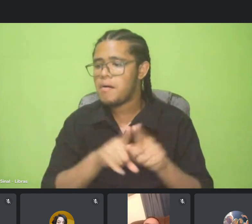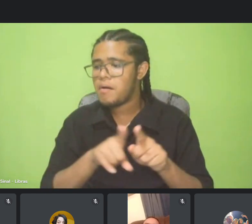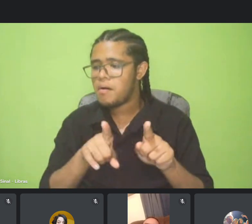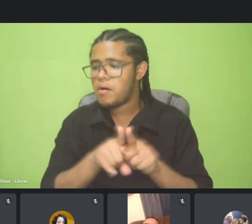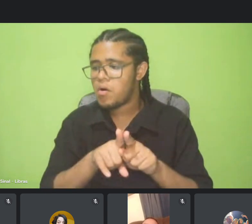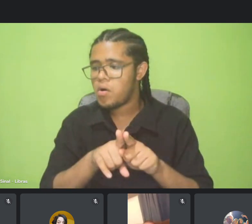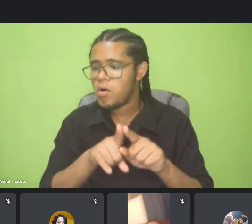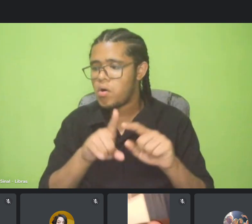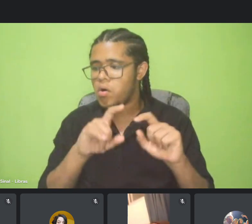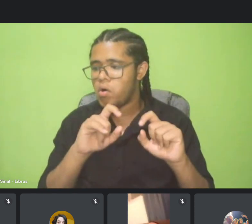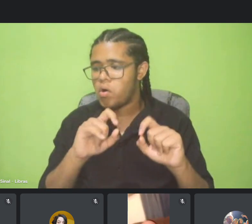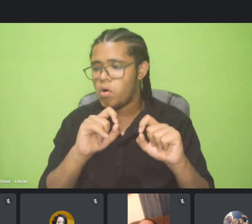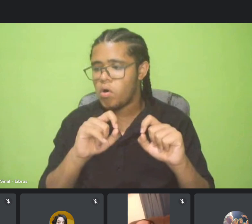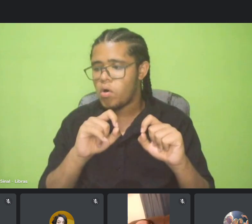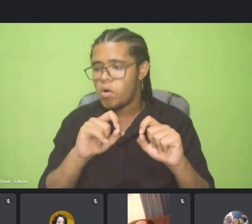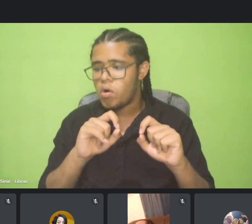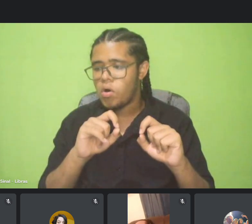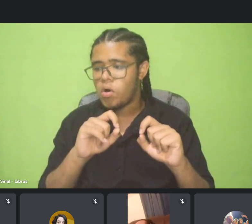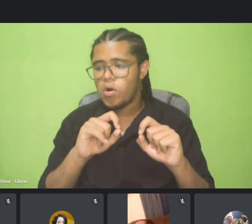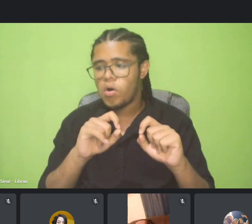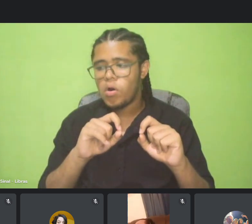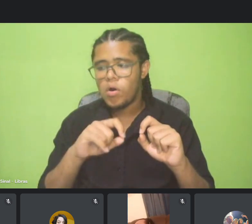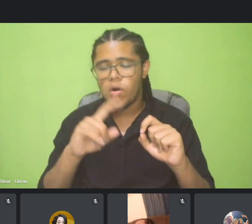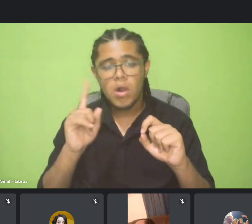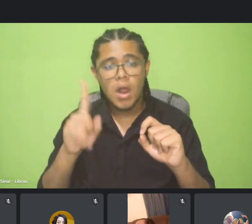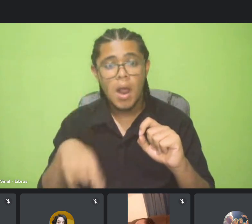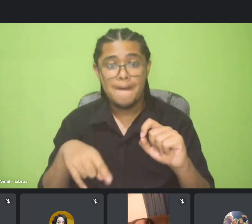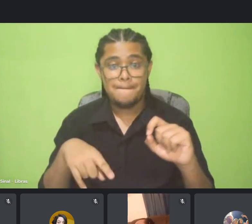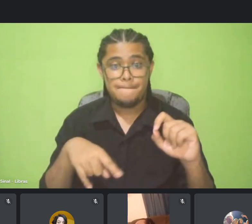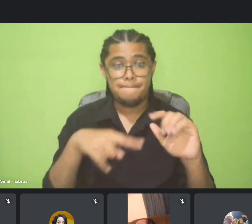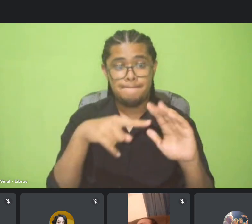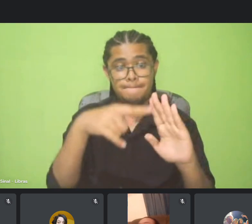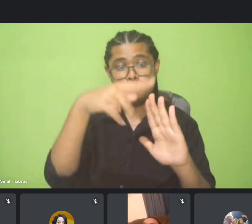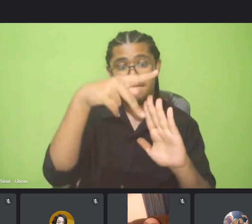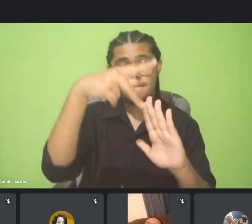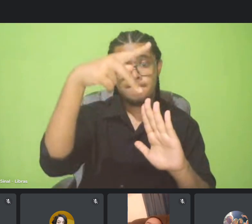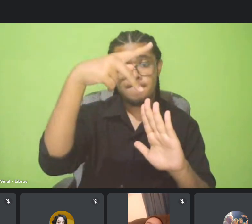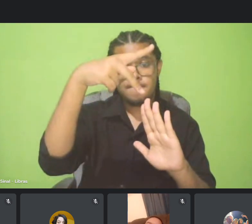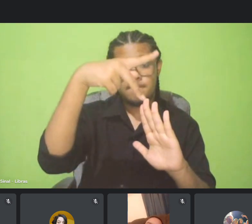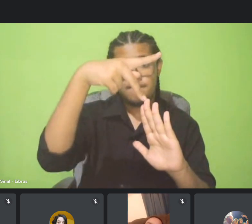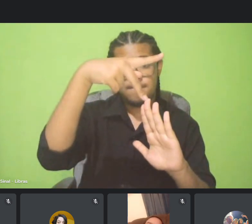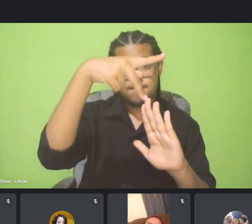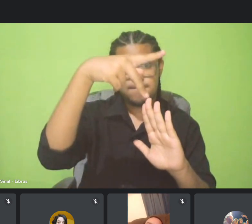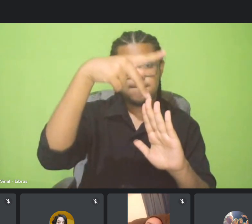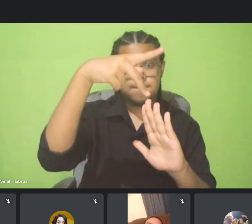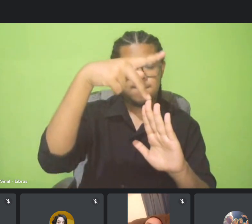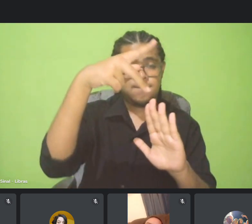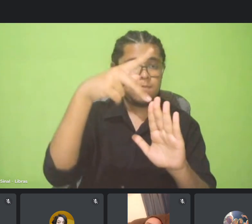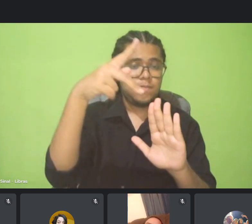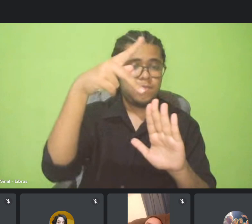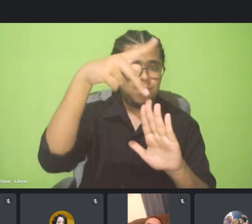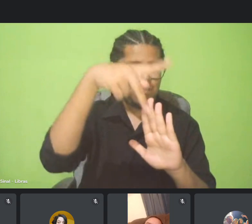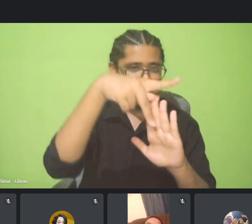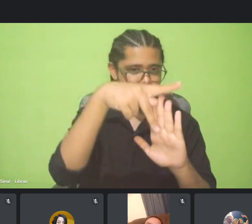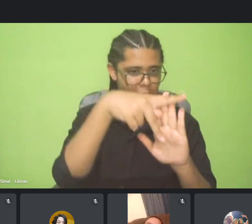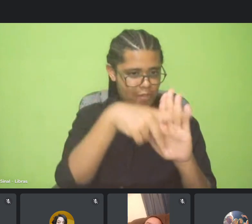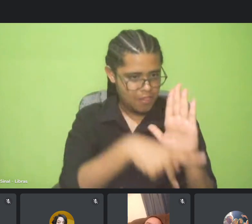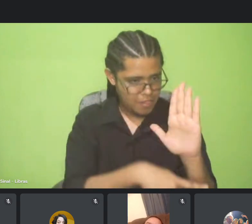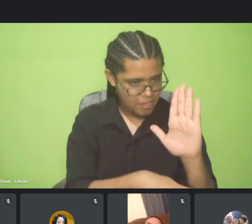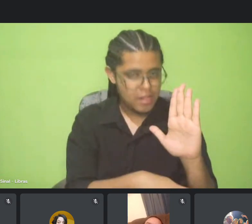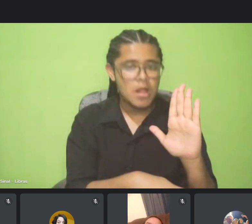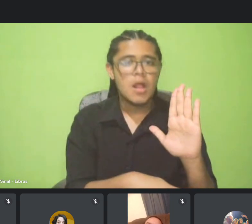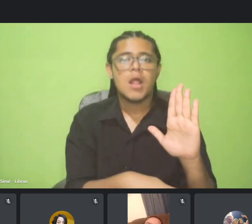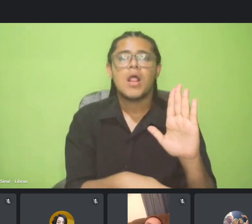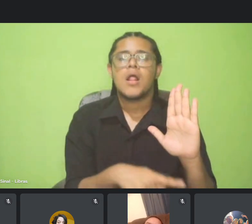território, essa portaria ela traz a questão do atendimento sem precisar de comprovando de endereço,